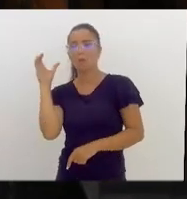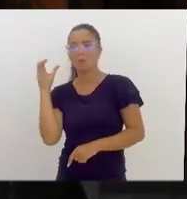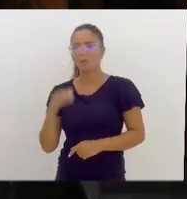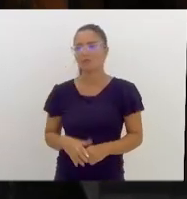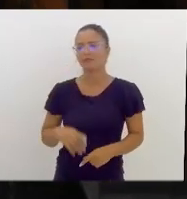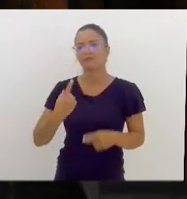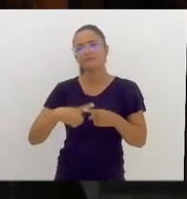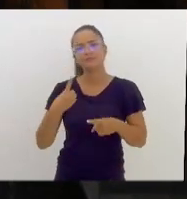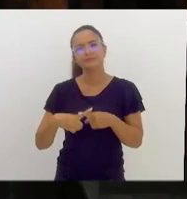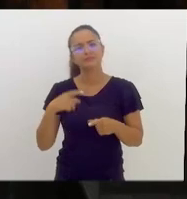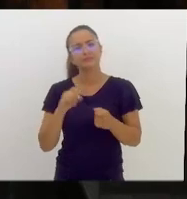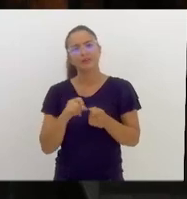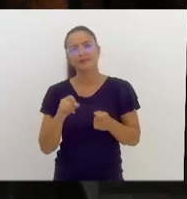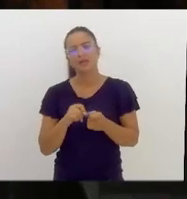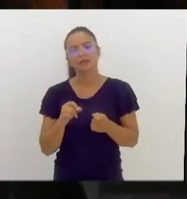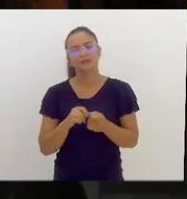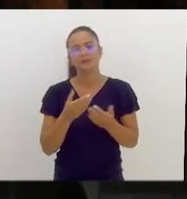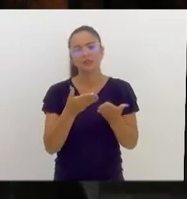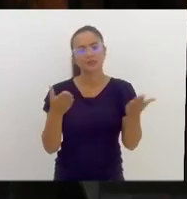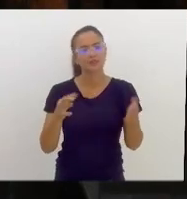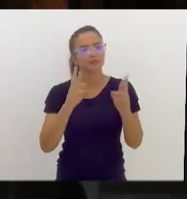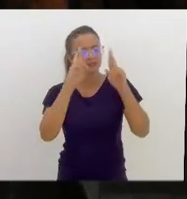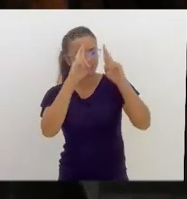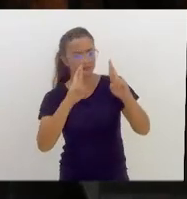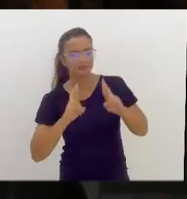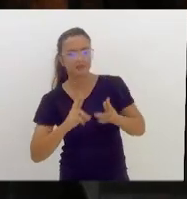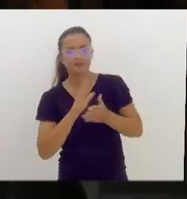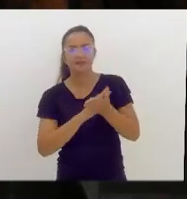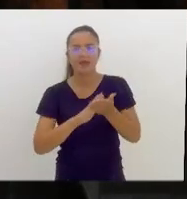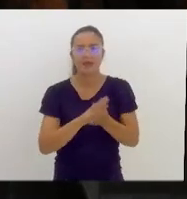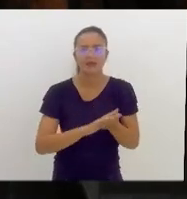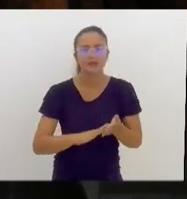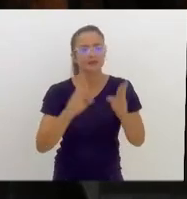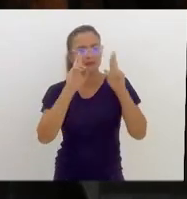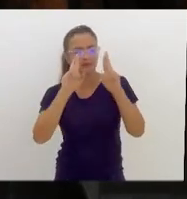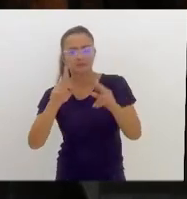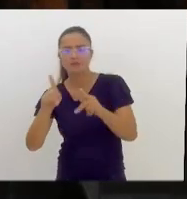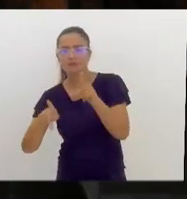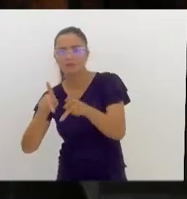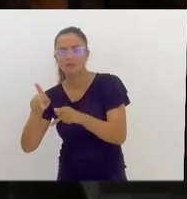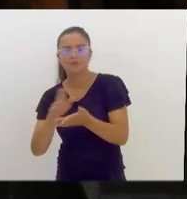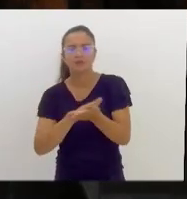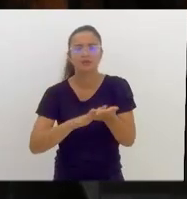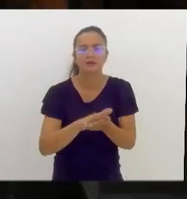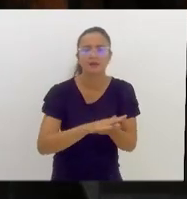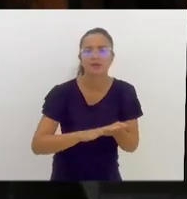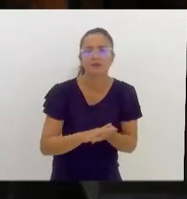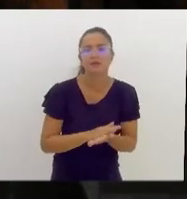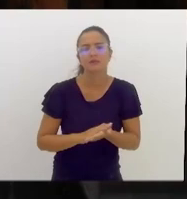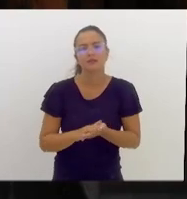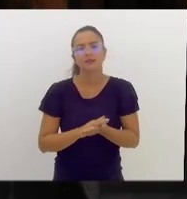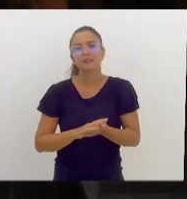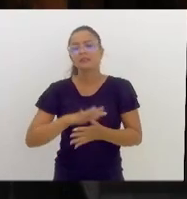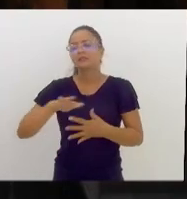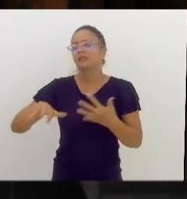ao lidar com os seguidos desrespeitos à população e com as crises que o sistema de transporte enfrentou. Porque a gente precisa